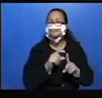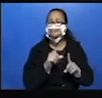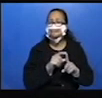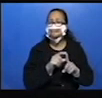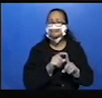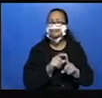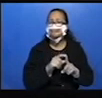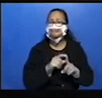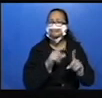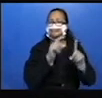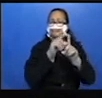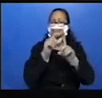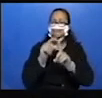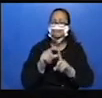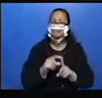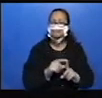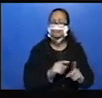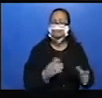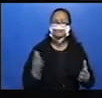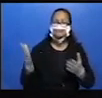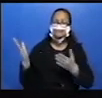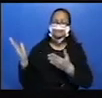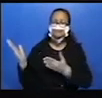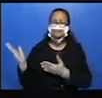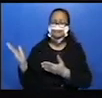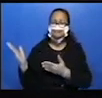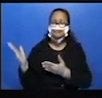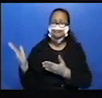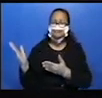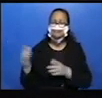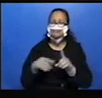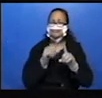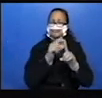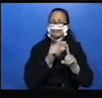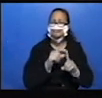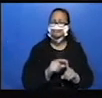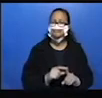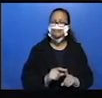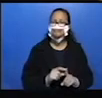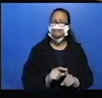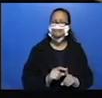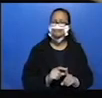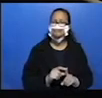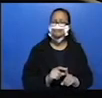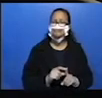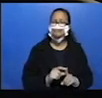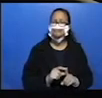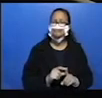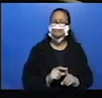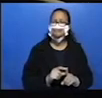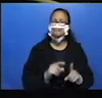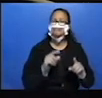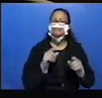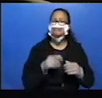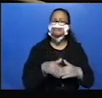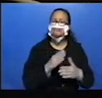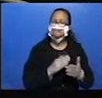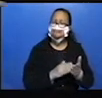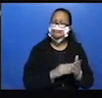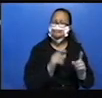saqueadores, hieróglifos, lúgubre, advertências, embalsamado, disforme,